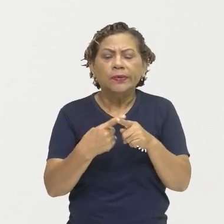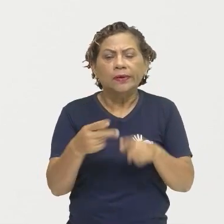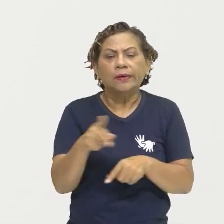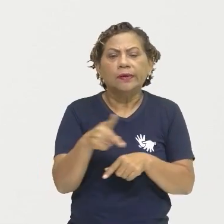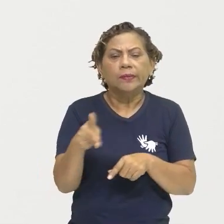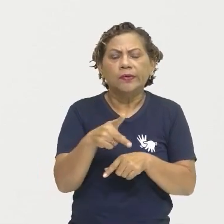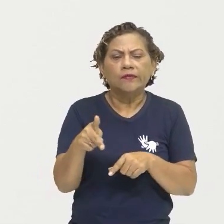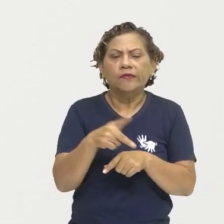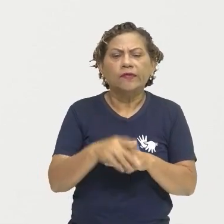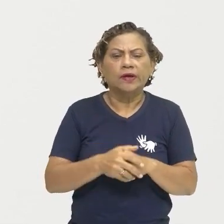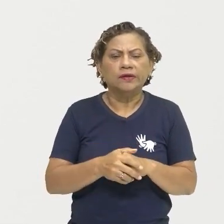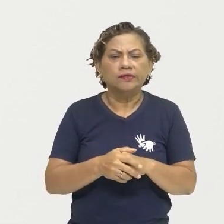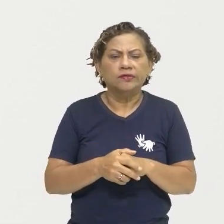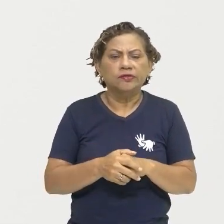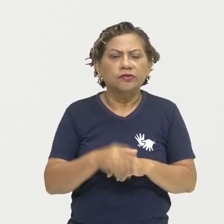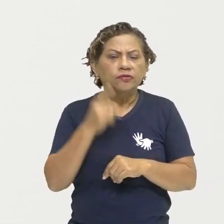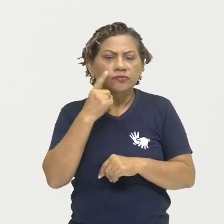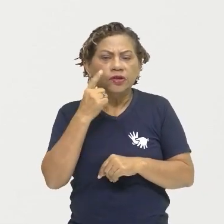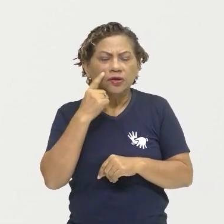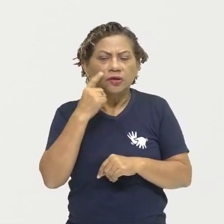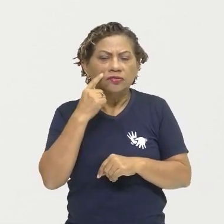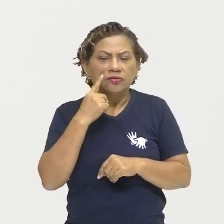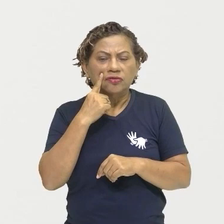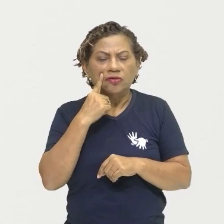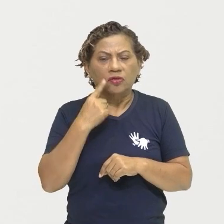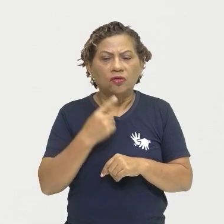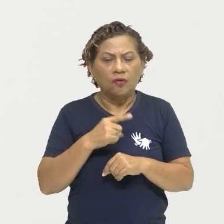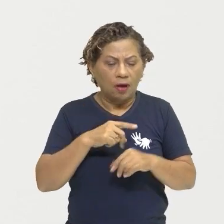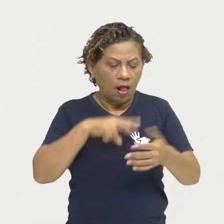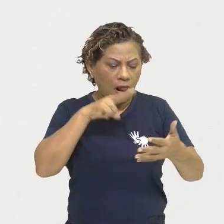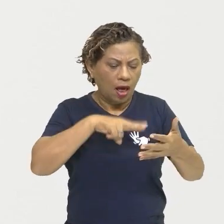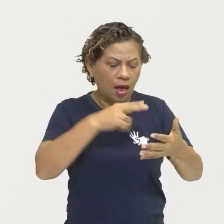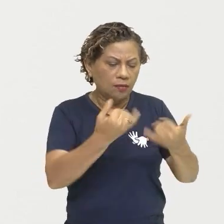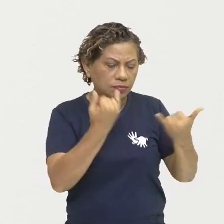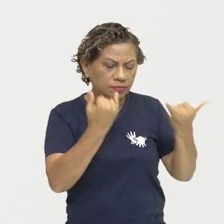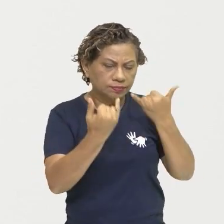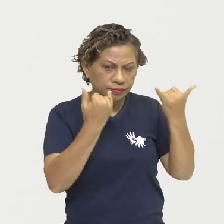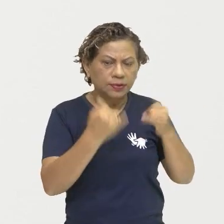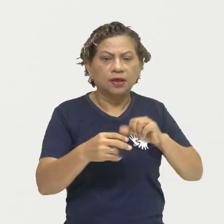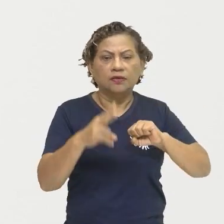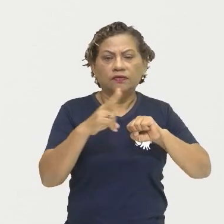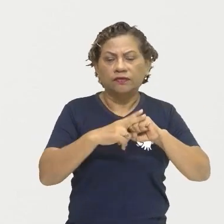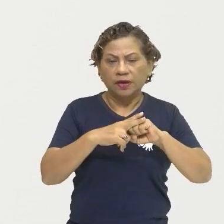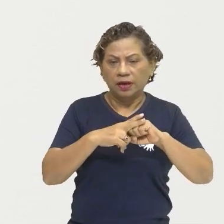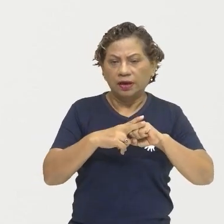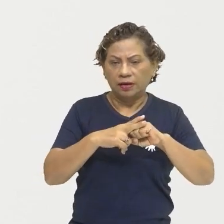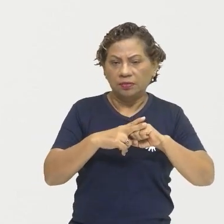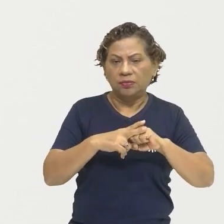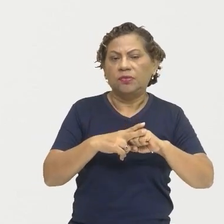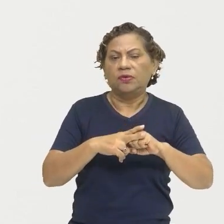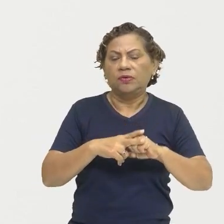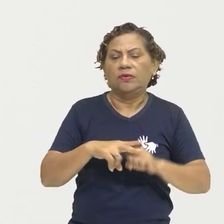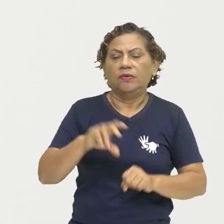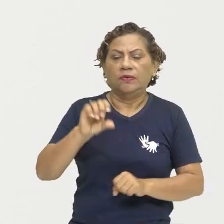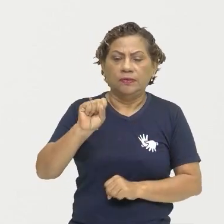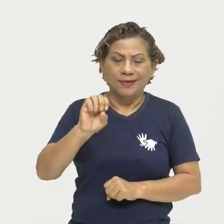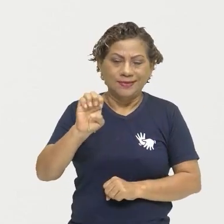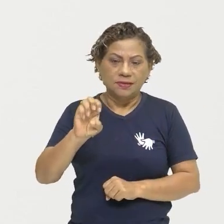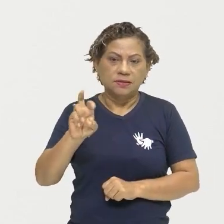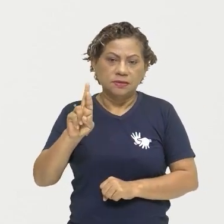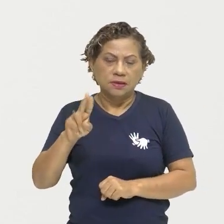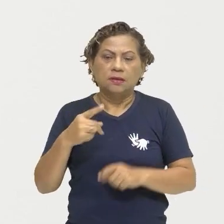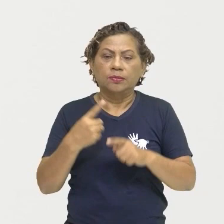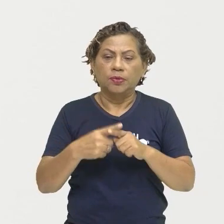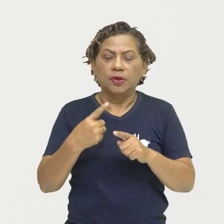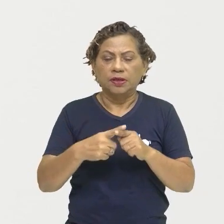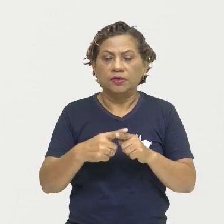professora, esse enunciado aqui que tem só este verbo, no caso o verbo ser, é chamado de período simples? Porque ele tem uma